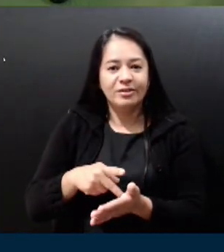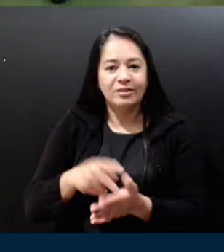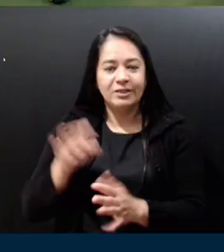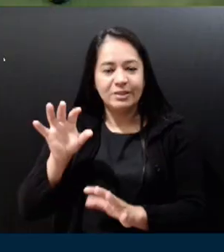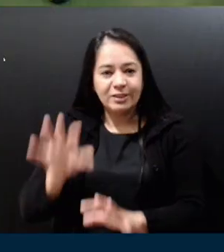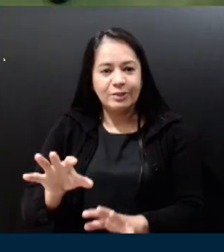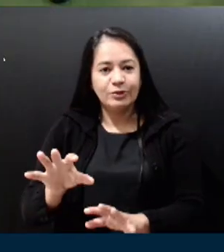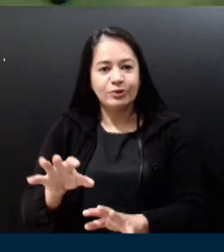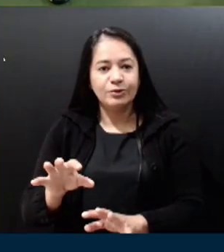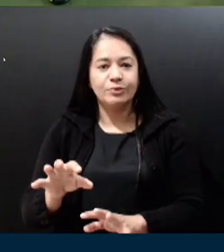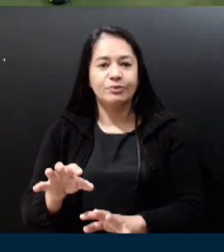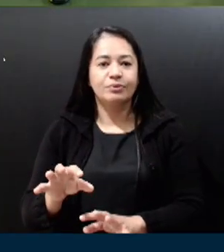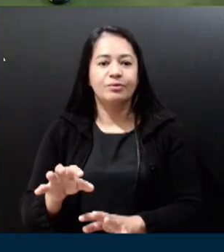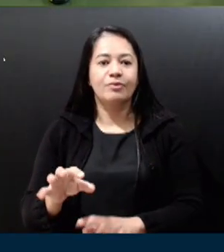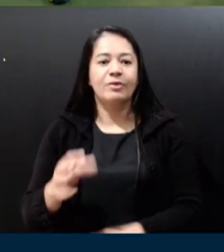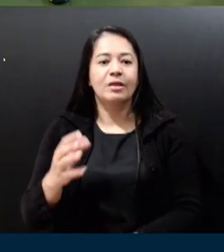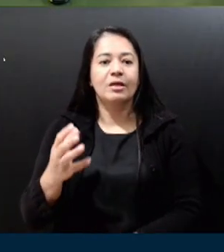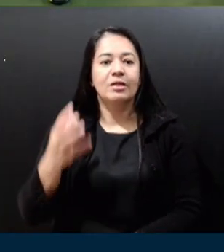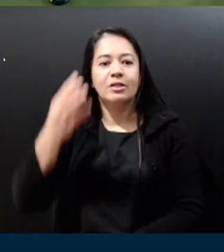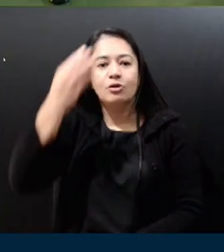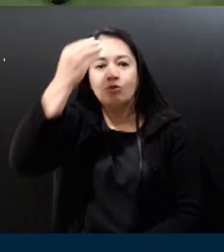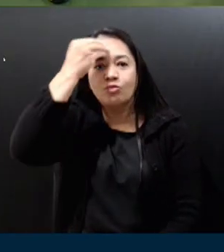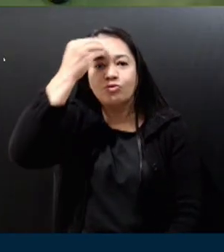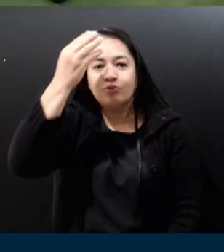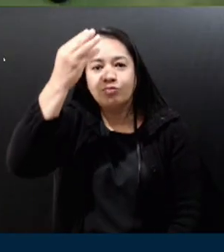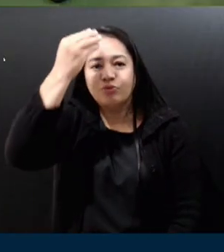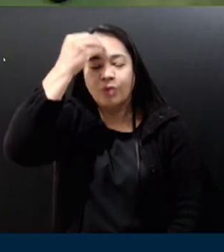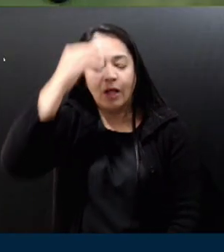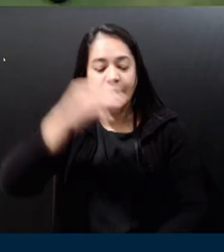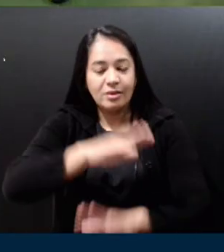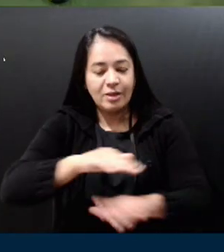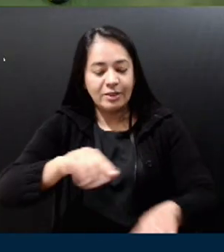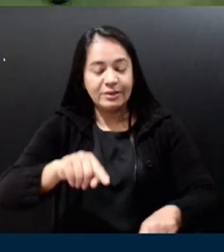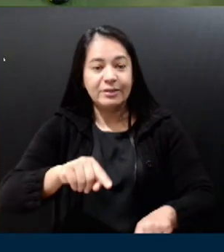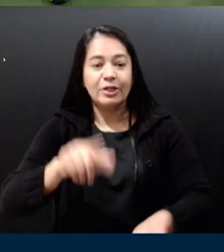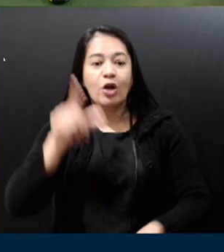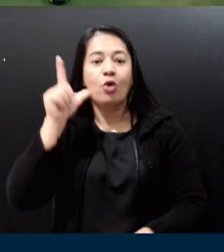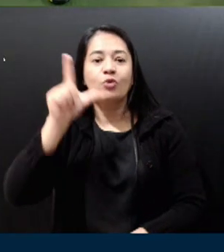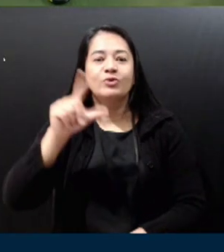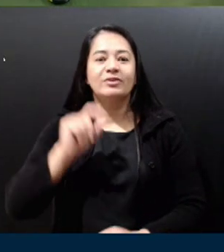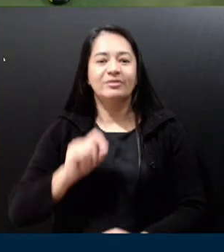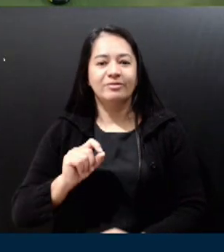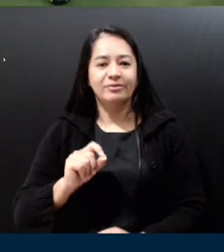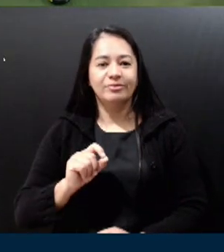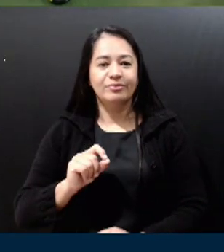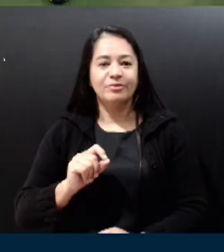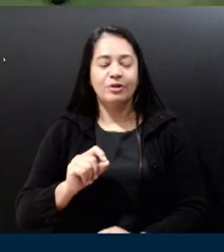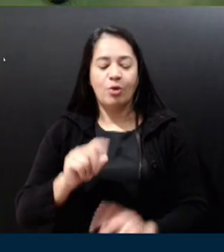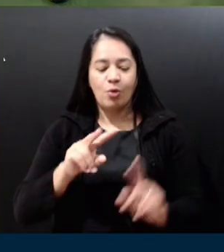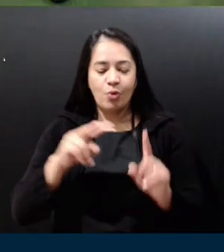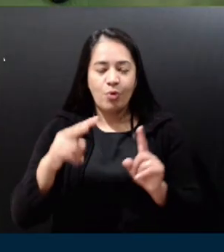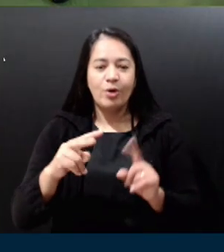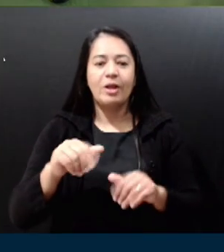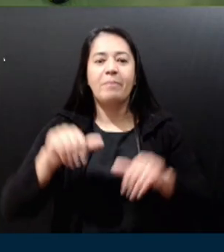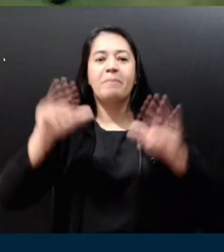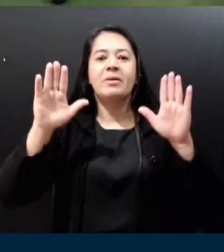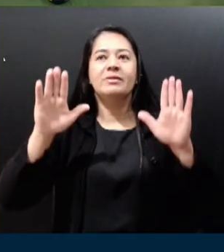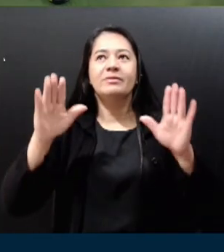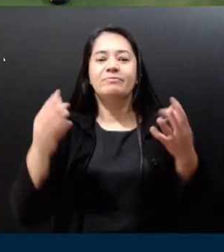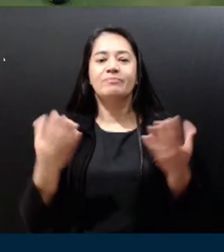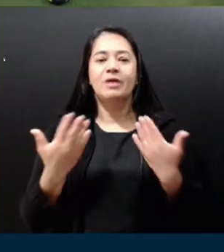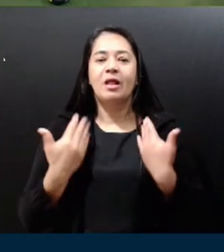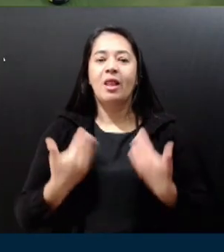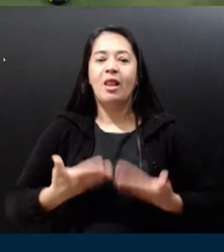sendo incorporado pelas crianças e eles vão poder ter um olhar muito mais tranquilo sobre isso.